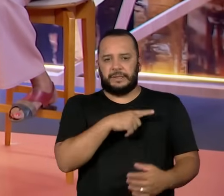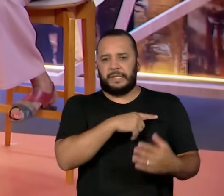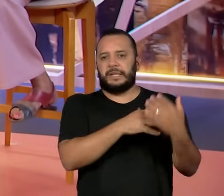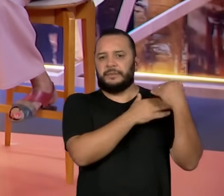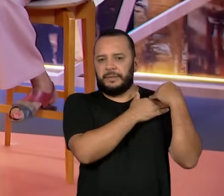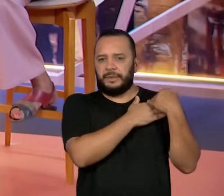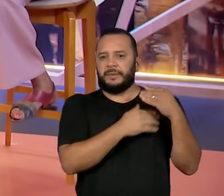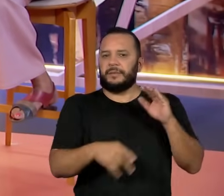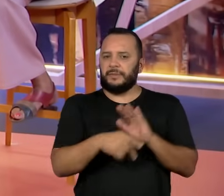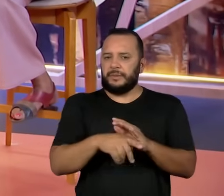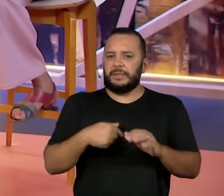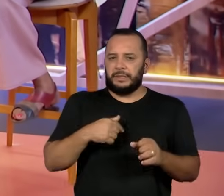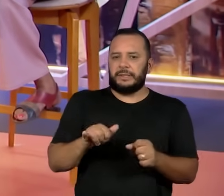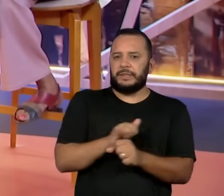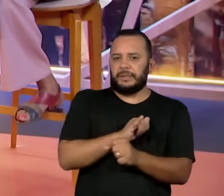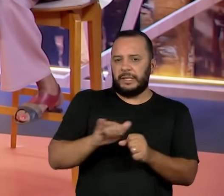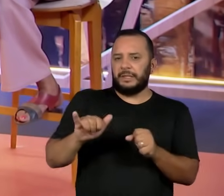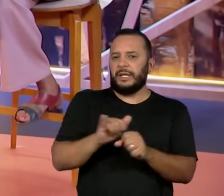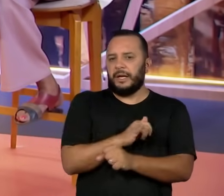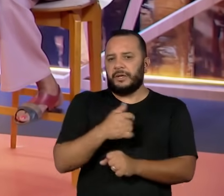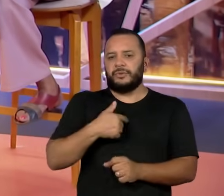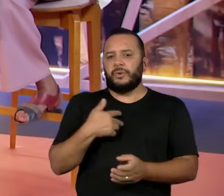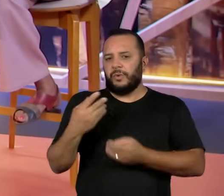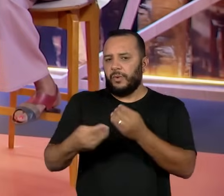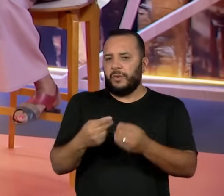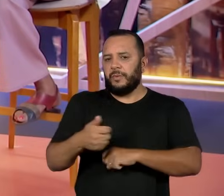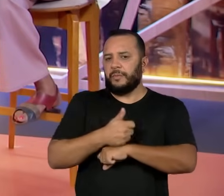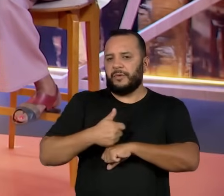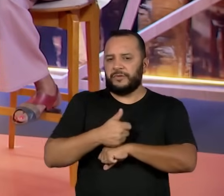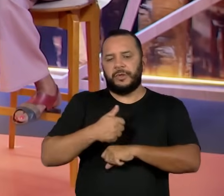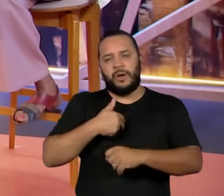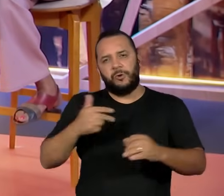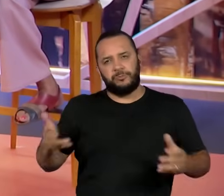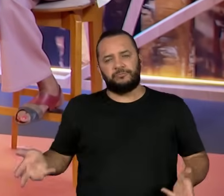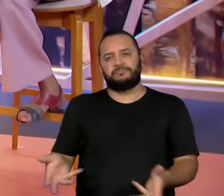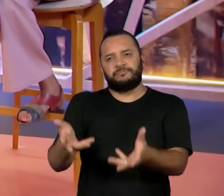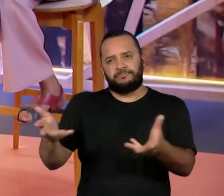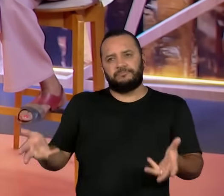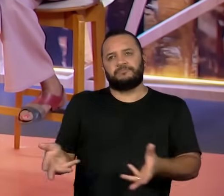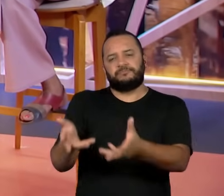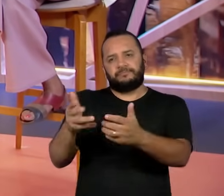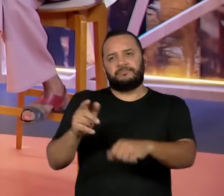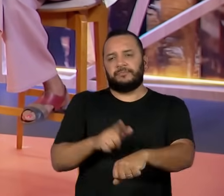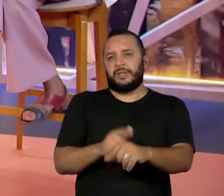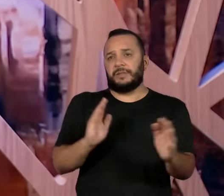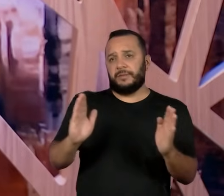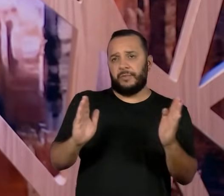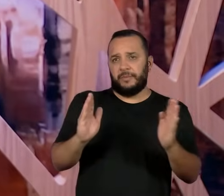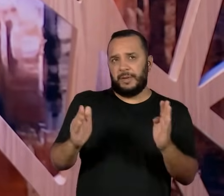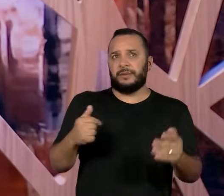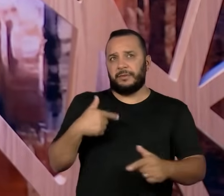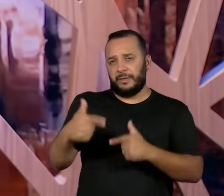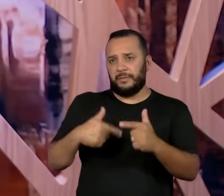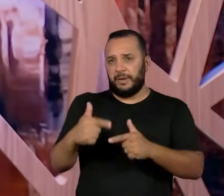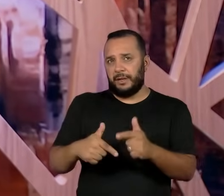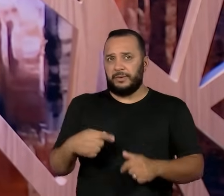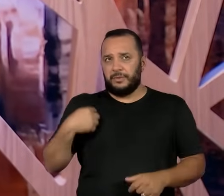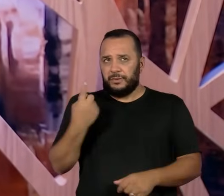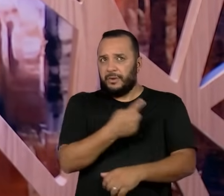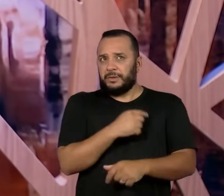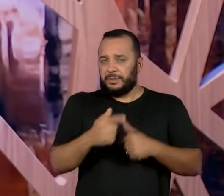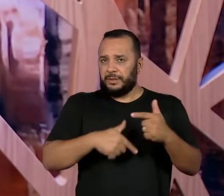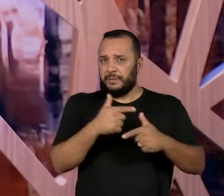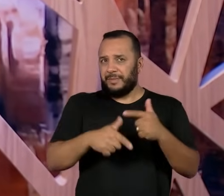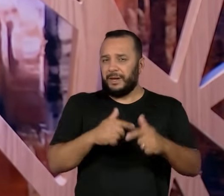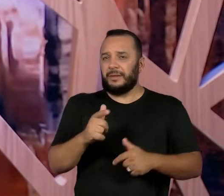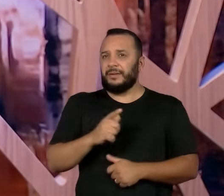bastante estratégico de qualificação de profissionais, para esse momento de mercado. E o nosso trabalho se desenvolve